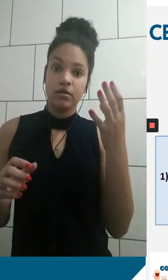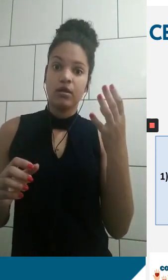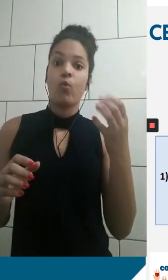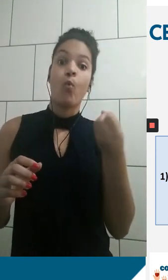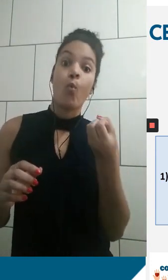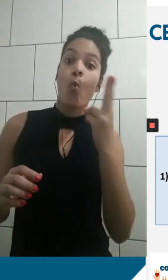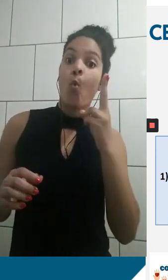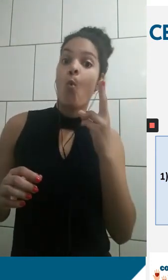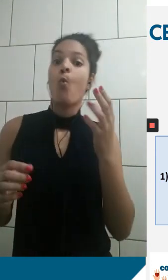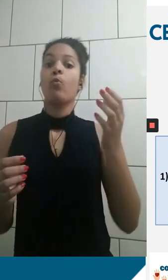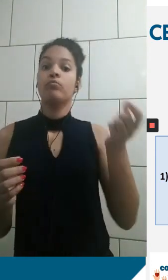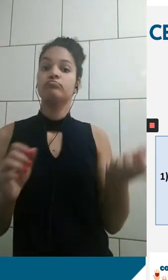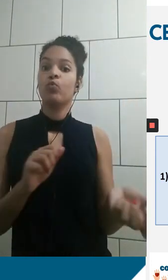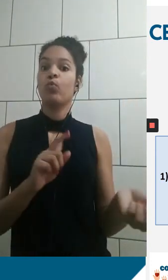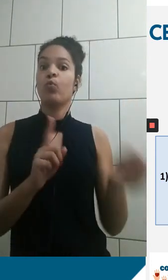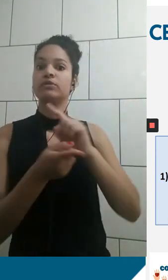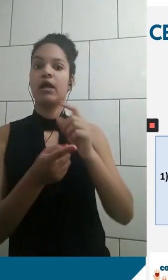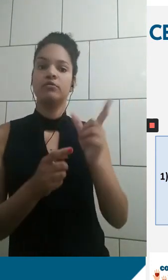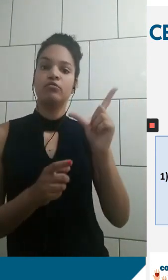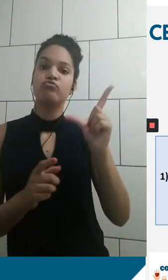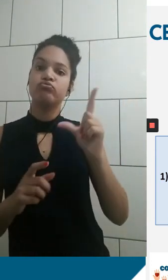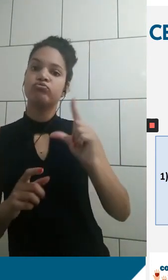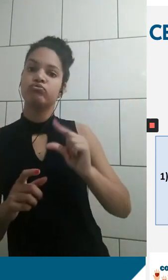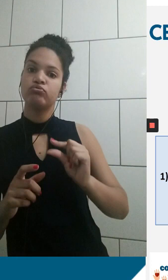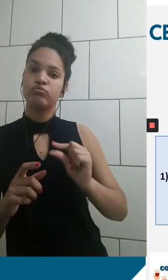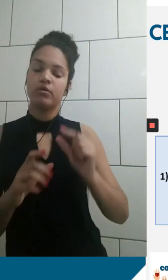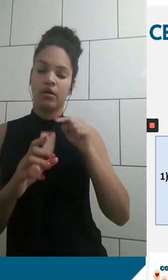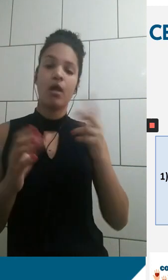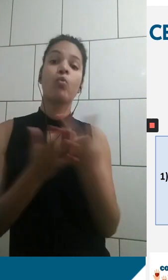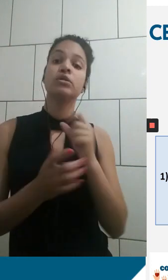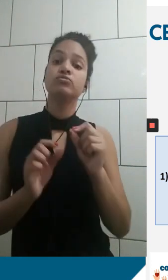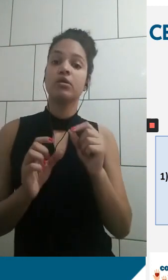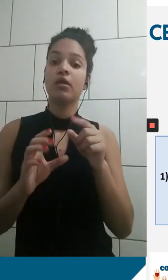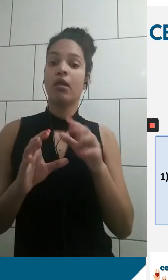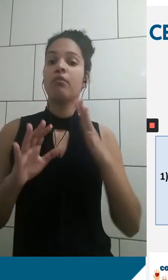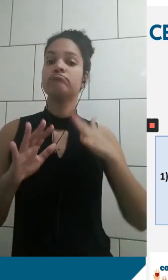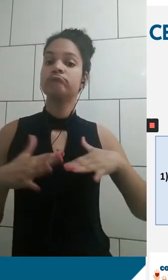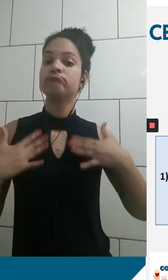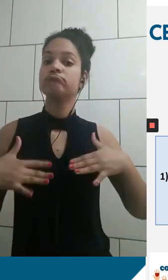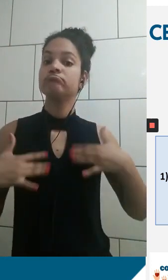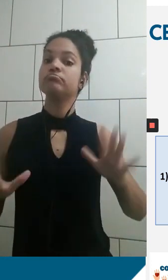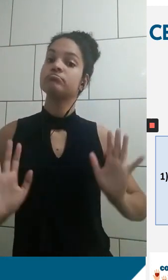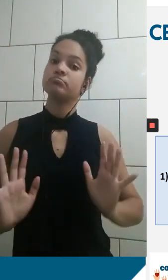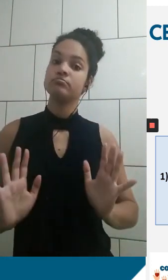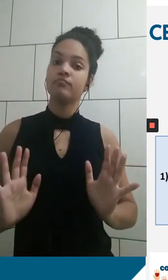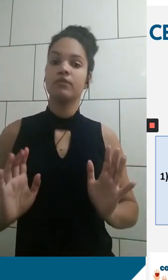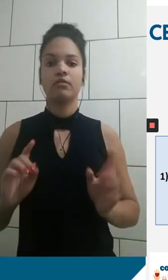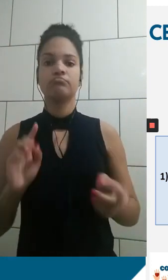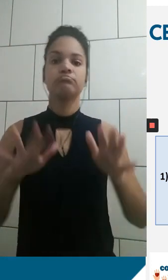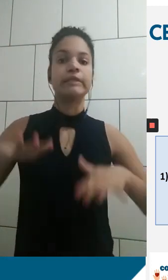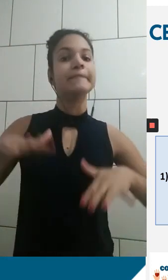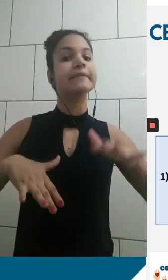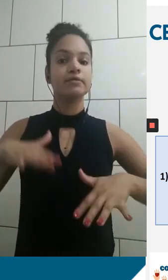as reações promovidas por essas enzimas, né, ou pelas enzimas? Se você concentra mais substrato, bota mais